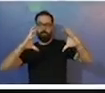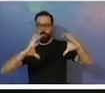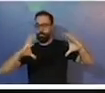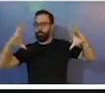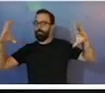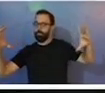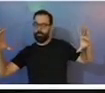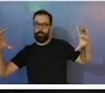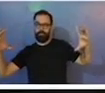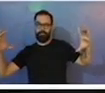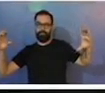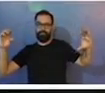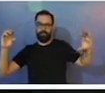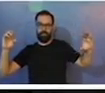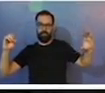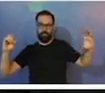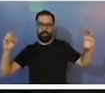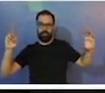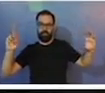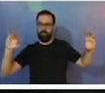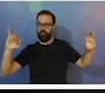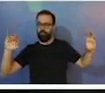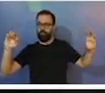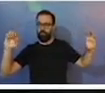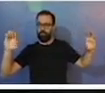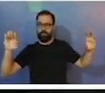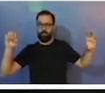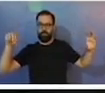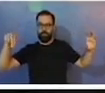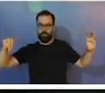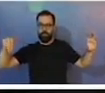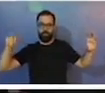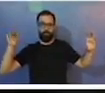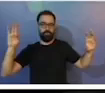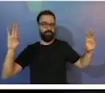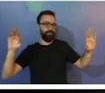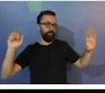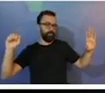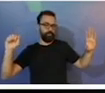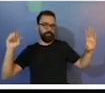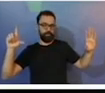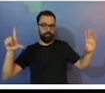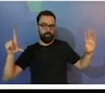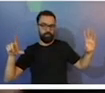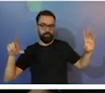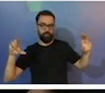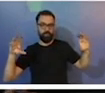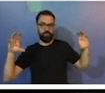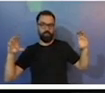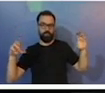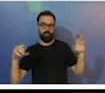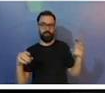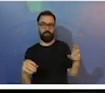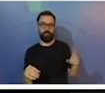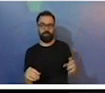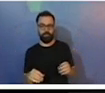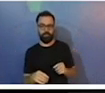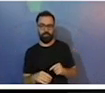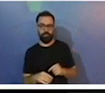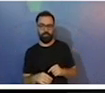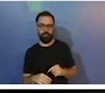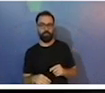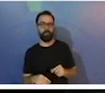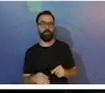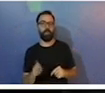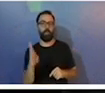ocidental, hemisfério oriental é do mesmo tamanhozinho. Letra B. Em que hemisfério está localizado